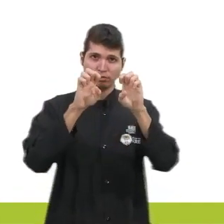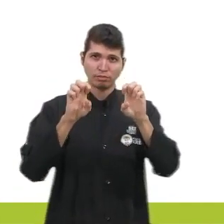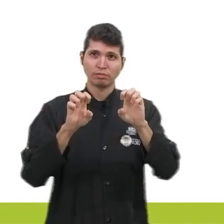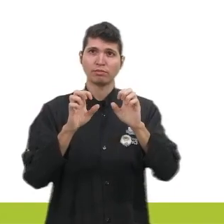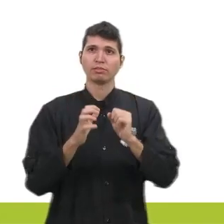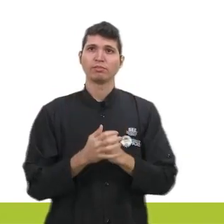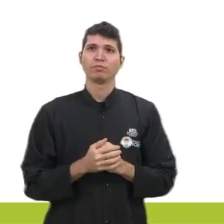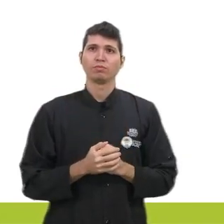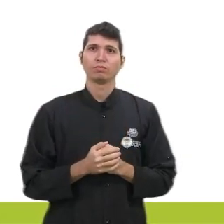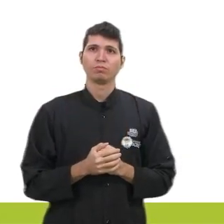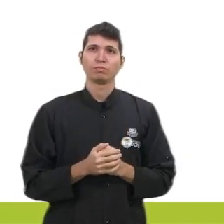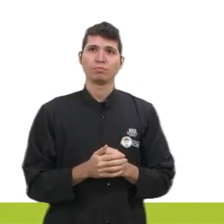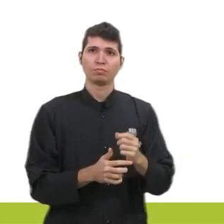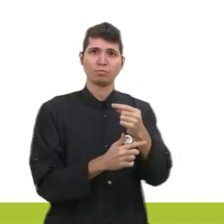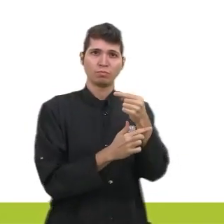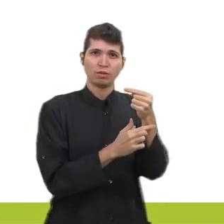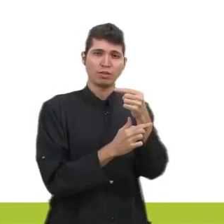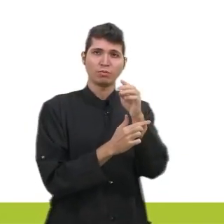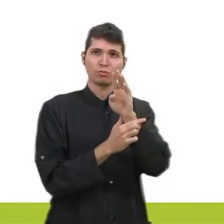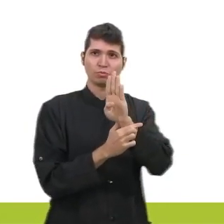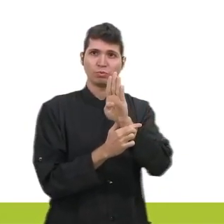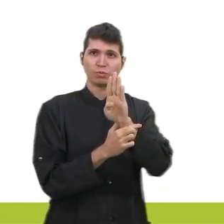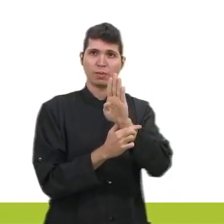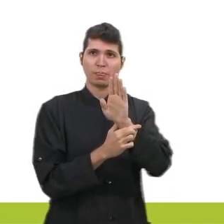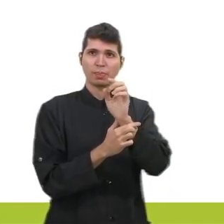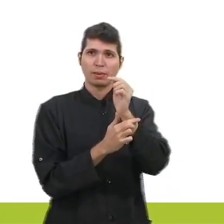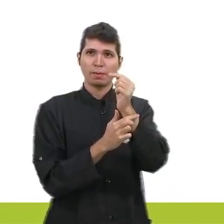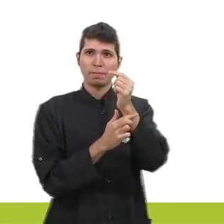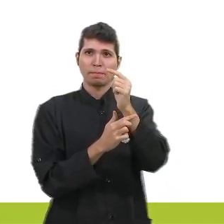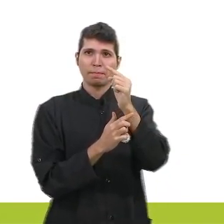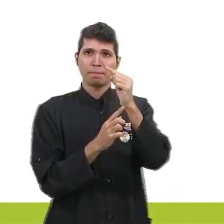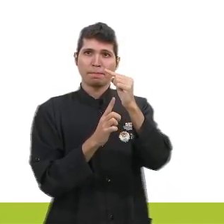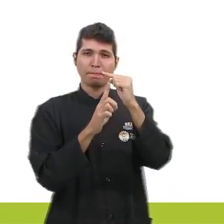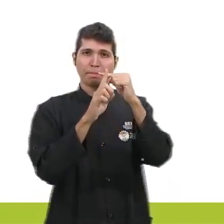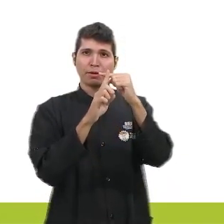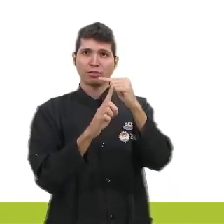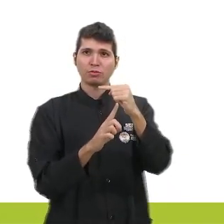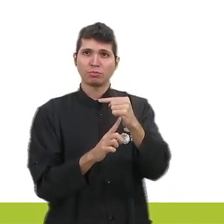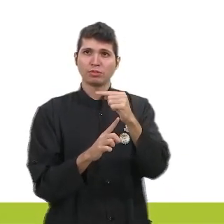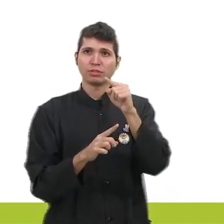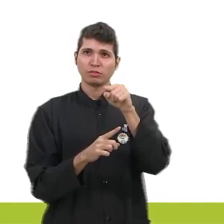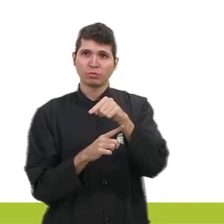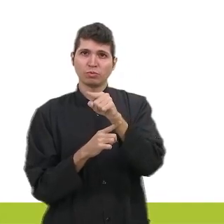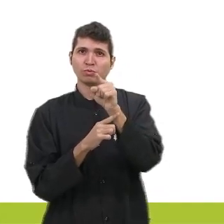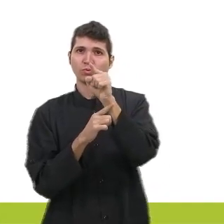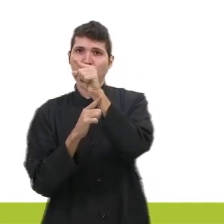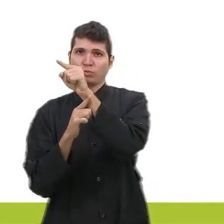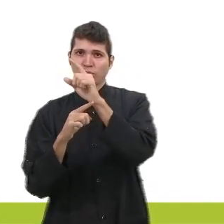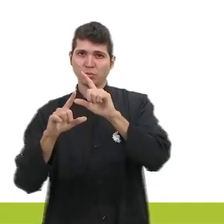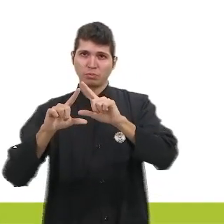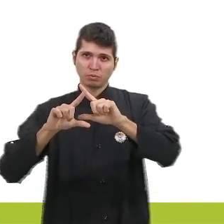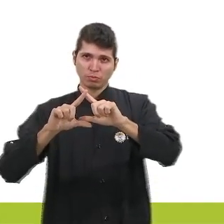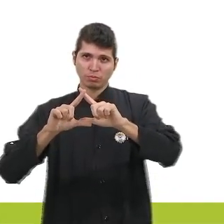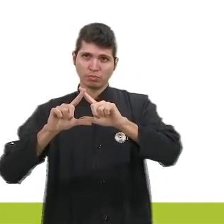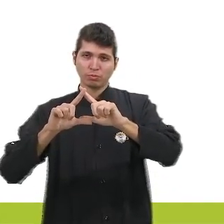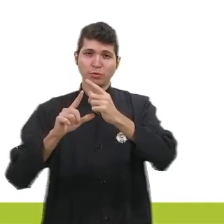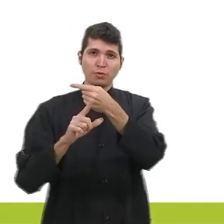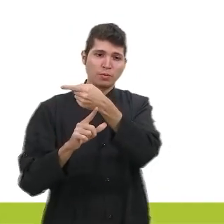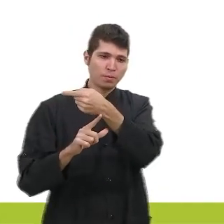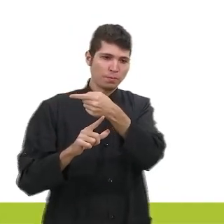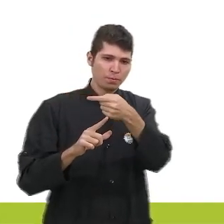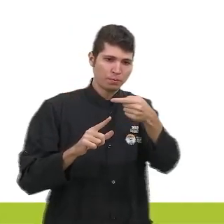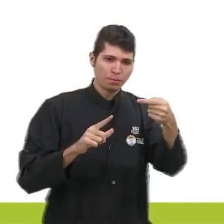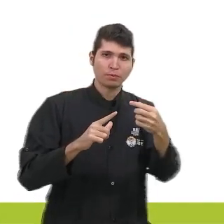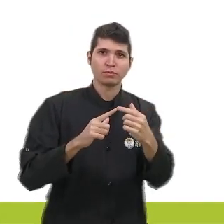Que seria menos b, mais ou menos raiz quadrada de delta, que a gente acabou de achar, dividido por